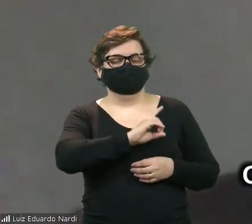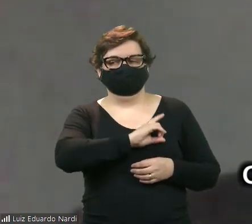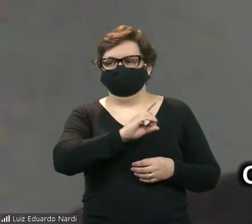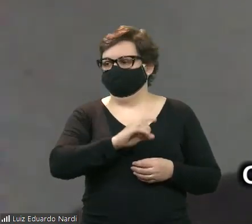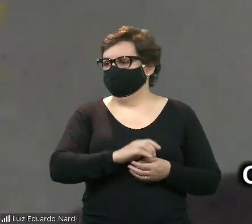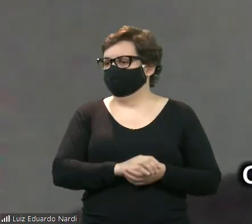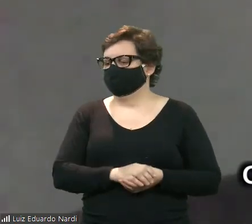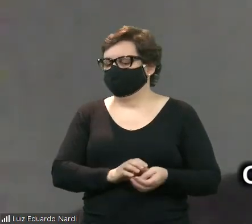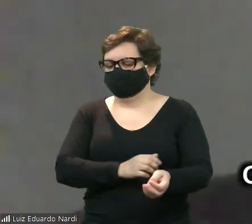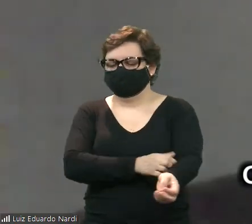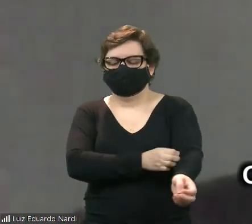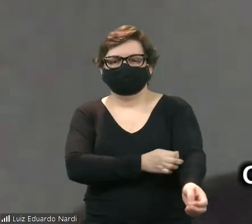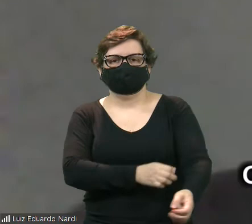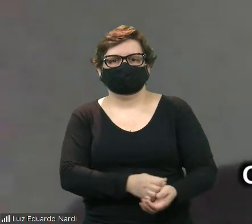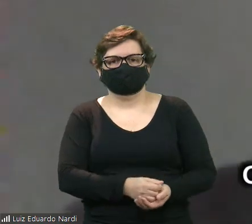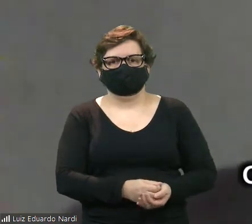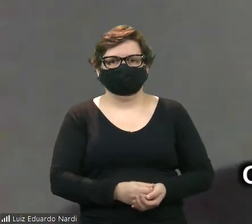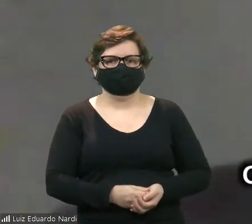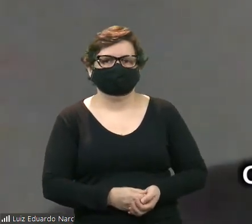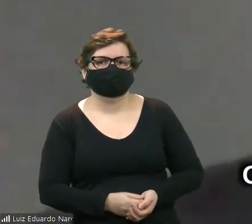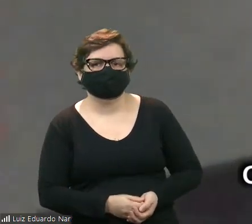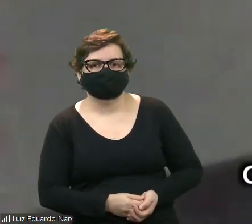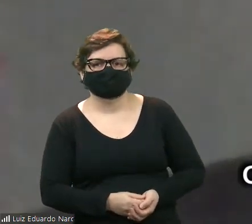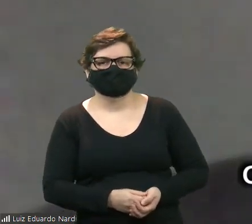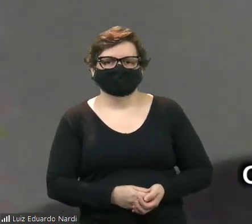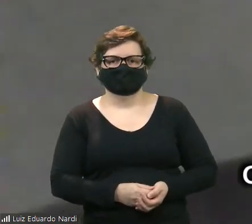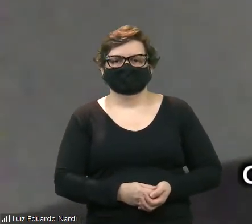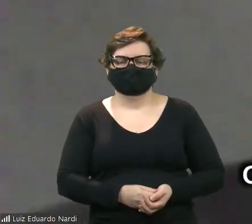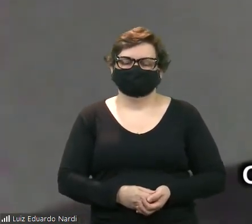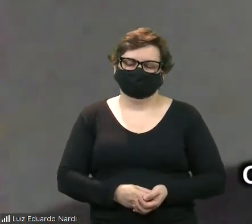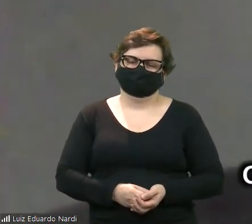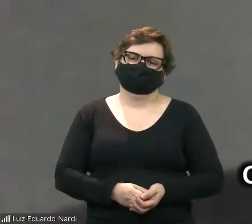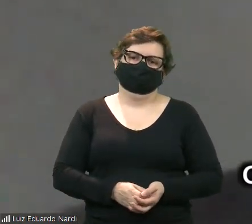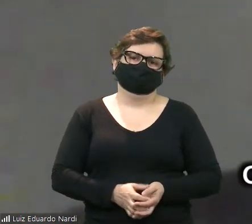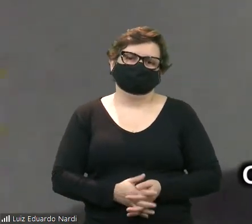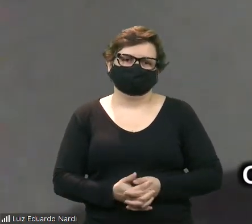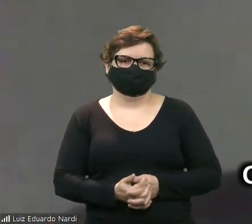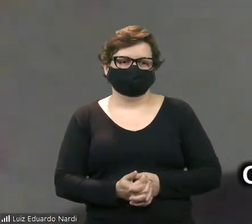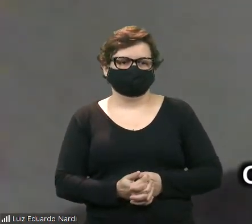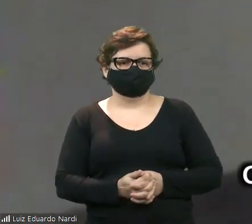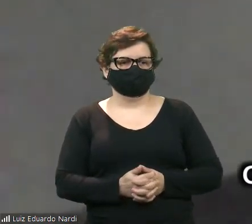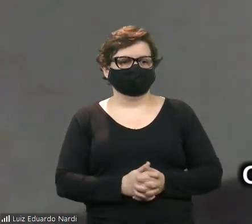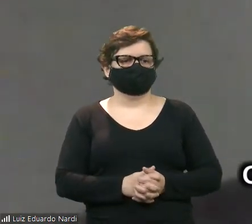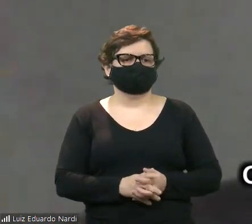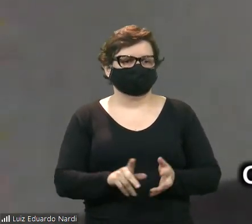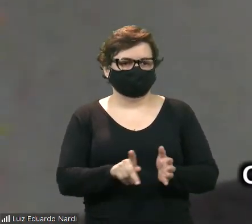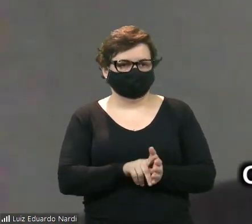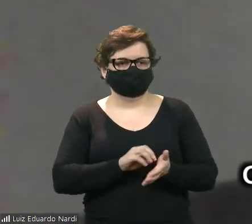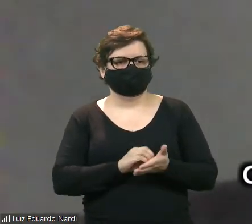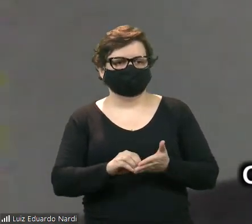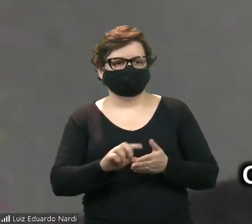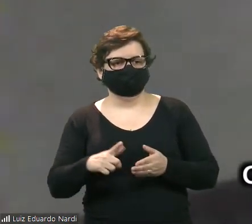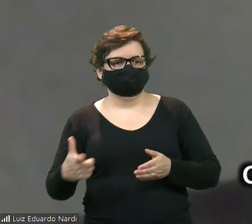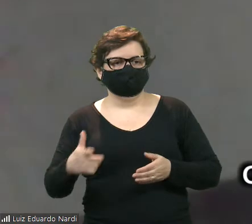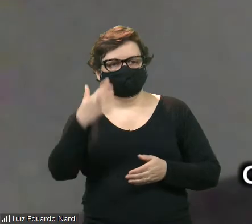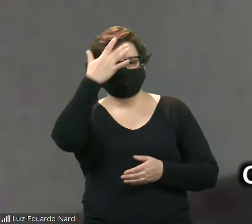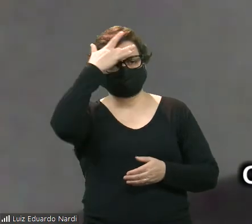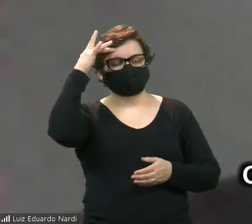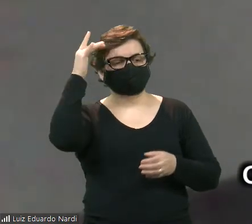um trabalho intenso do Simval, do próprio secretário Cássio e de outras pessoas também,